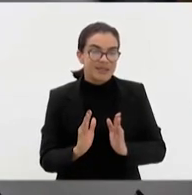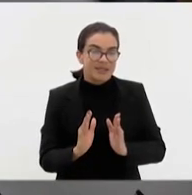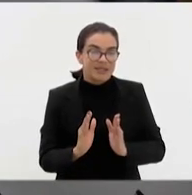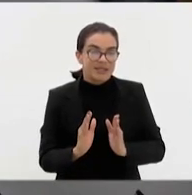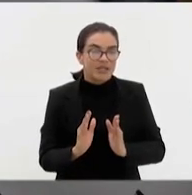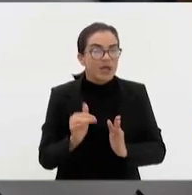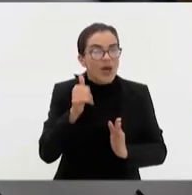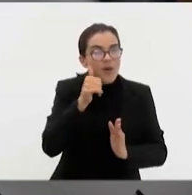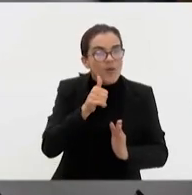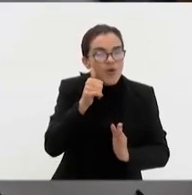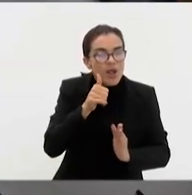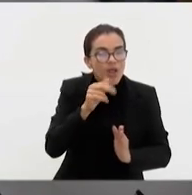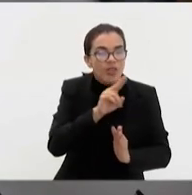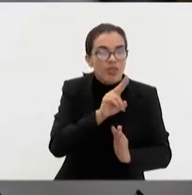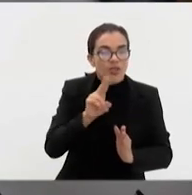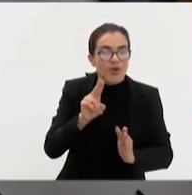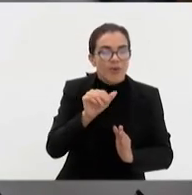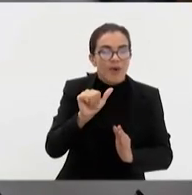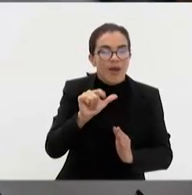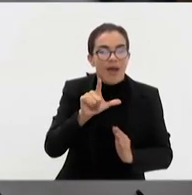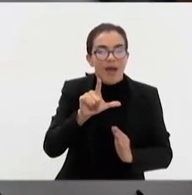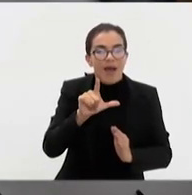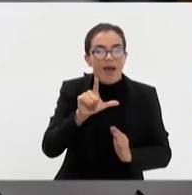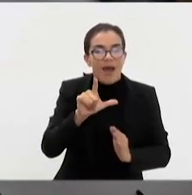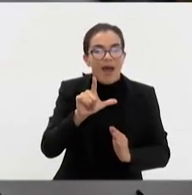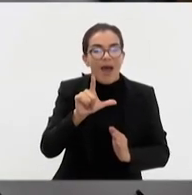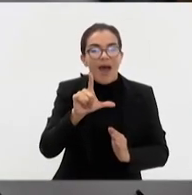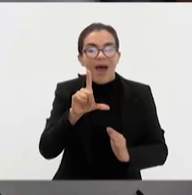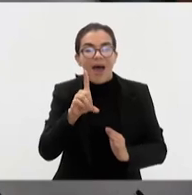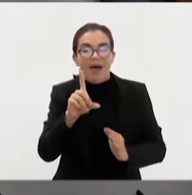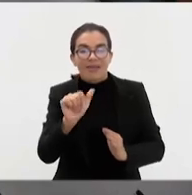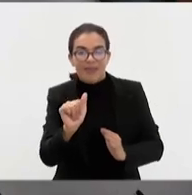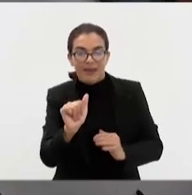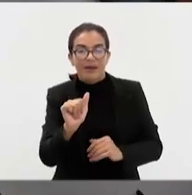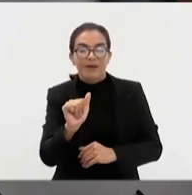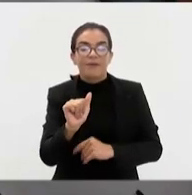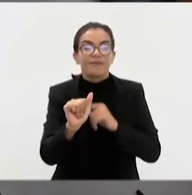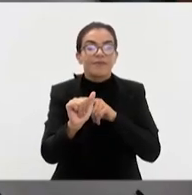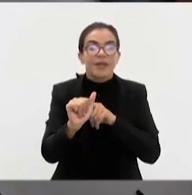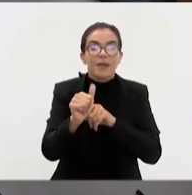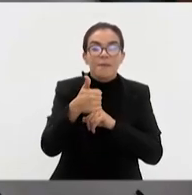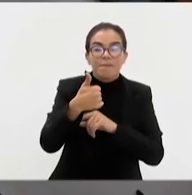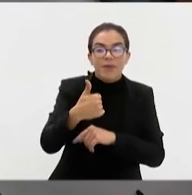de uma senhora chamada Ada Lovelace, que em